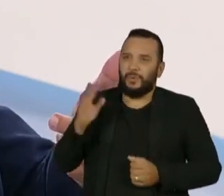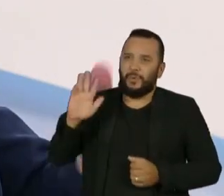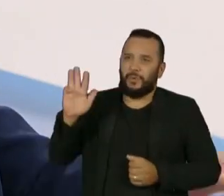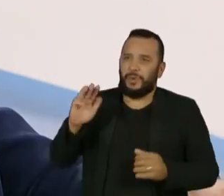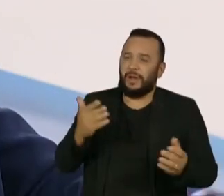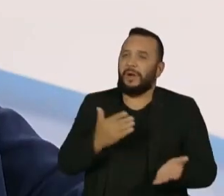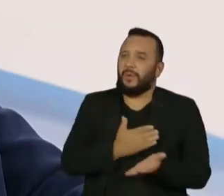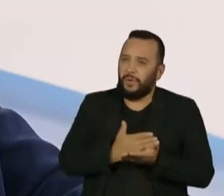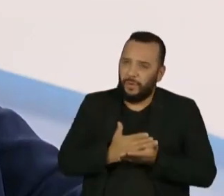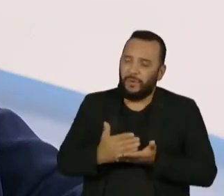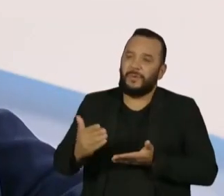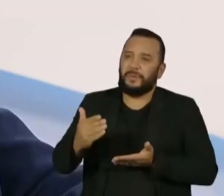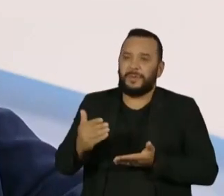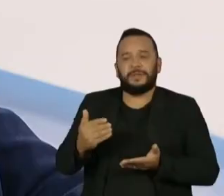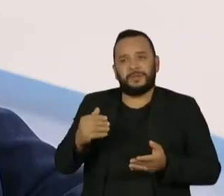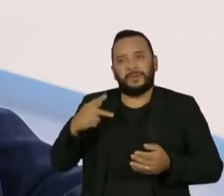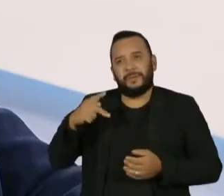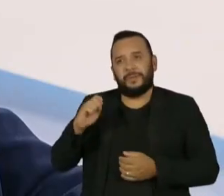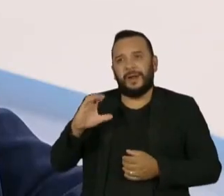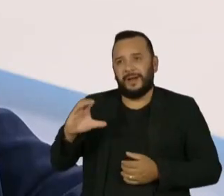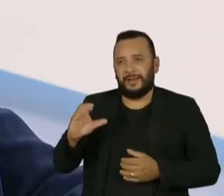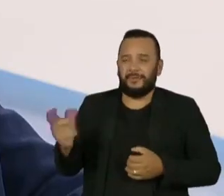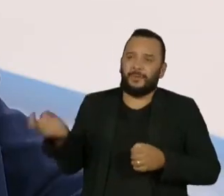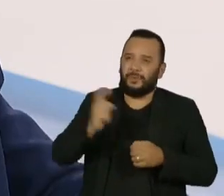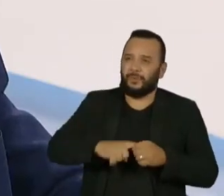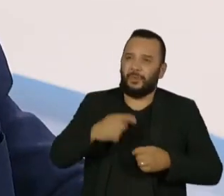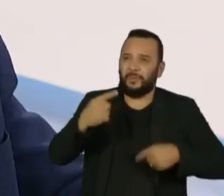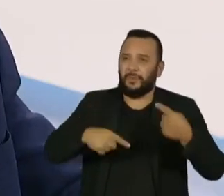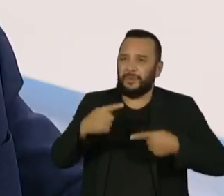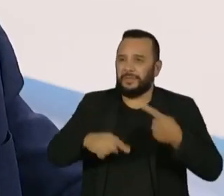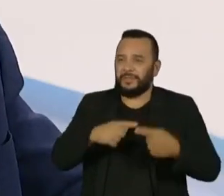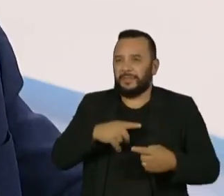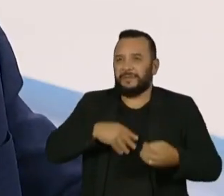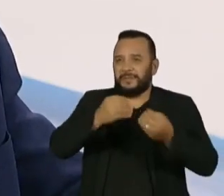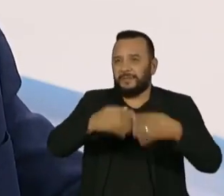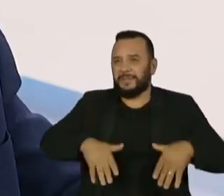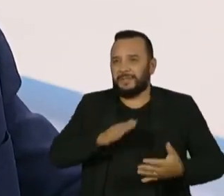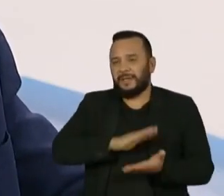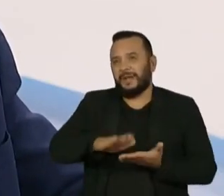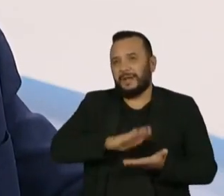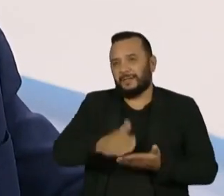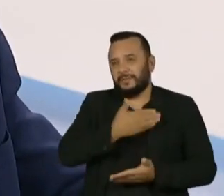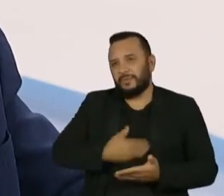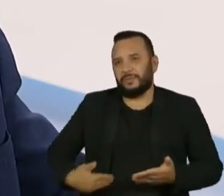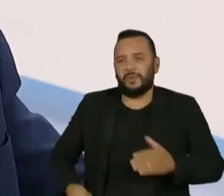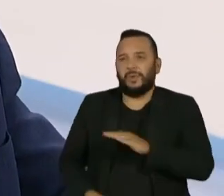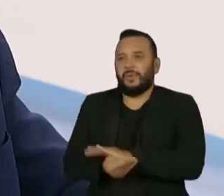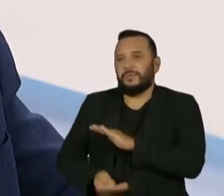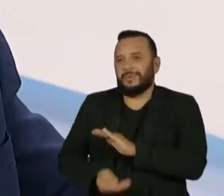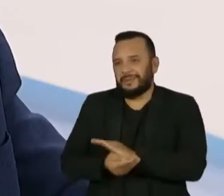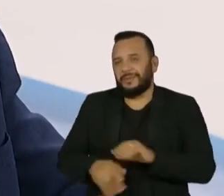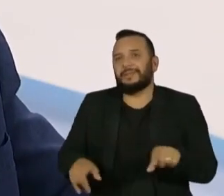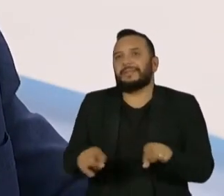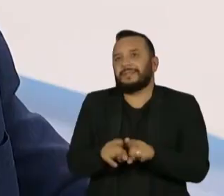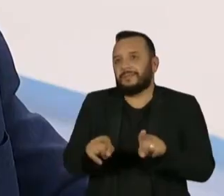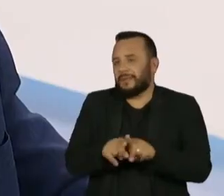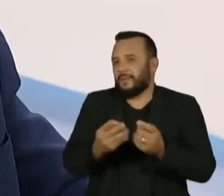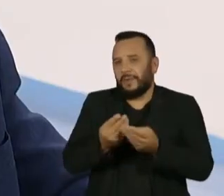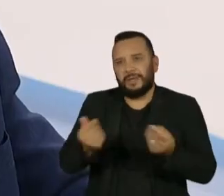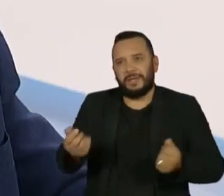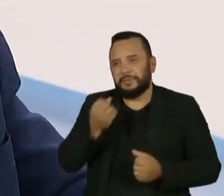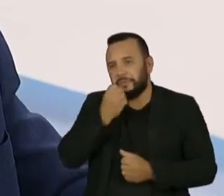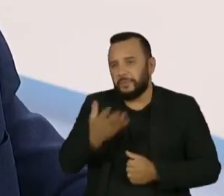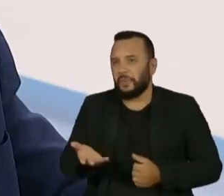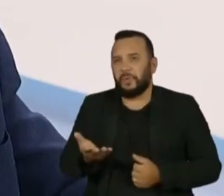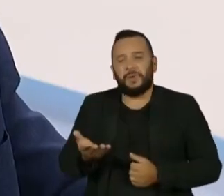PAC rememorando uma política que gerou desperdício de recurso público e corrupção, teve baixa eficácia e baixa